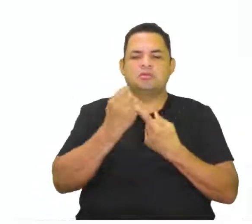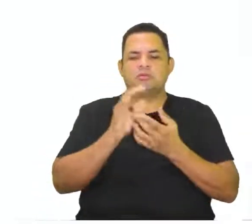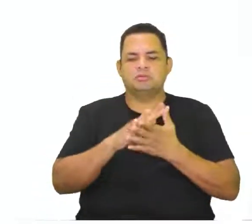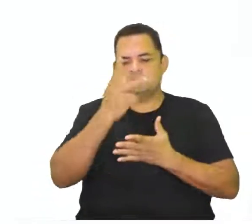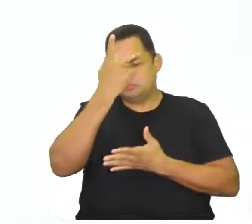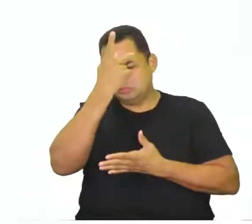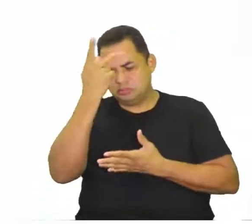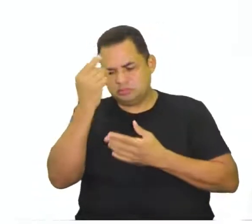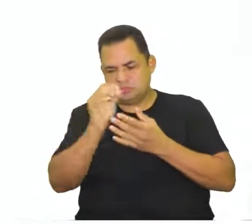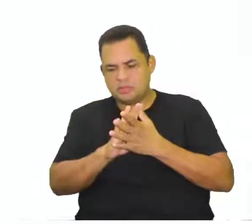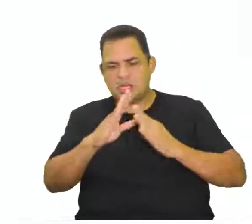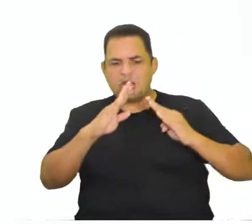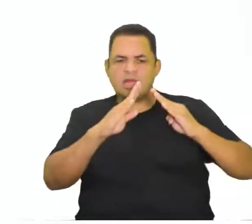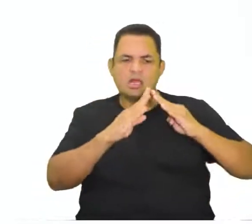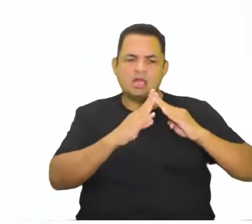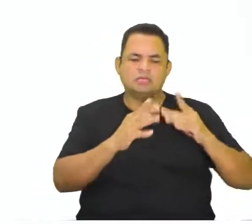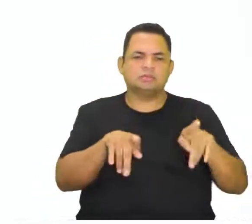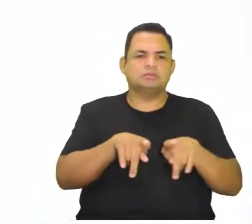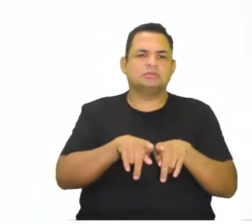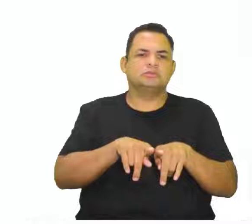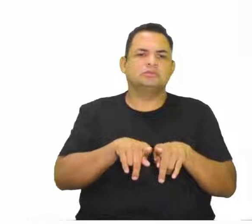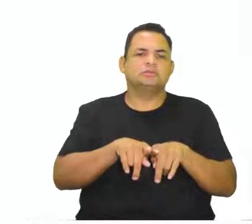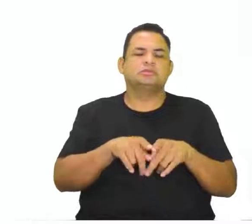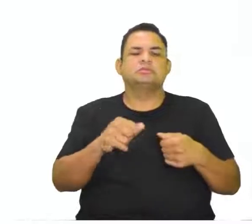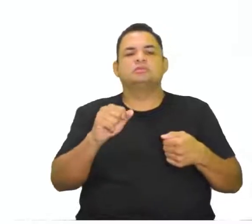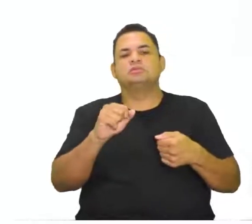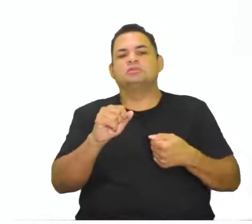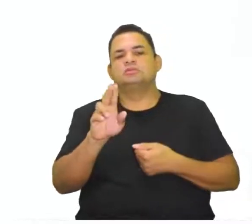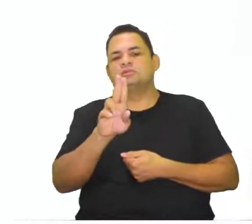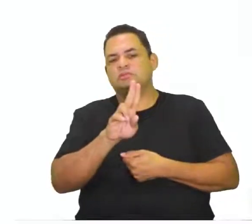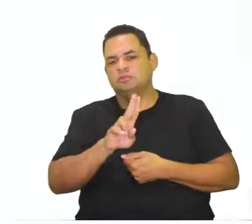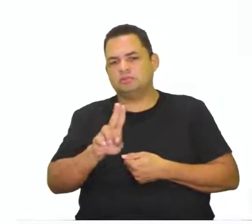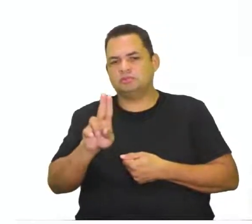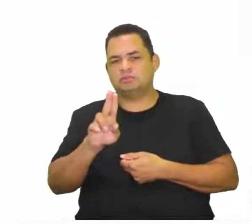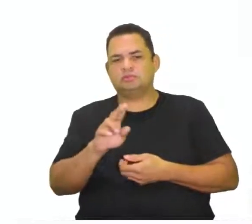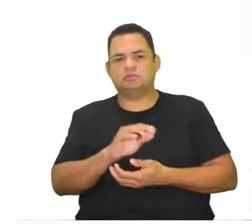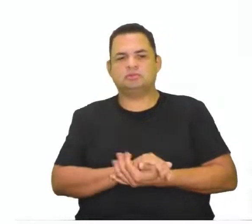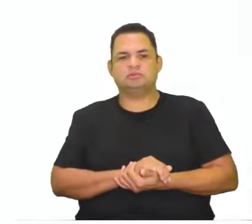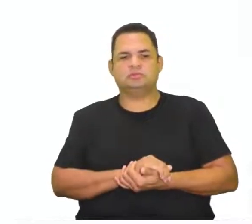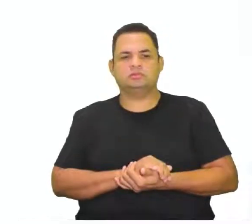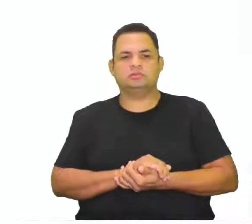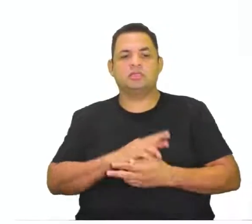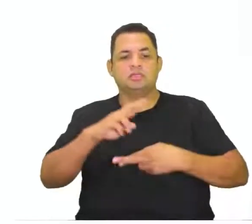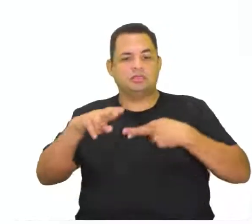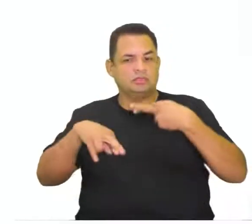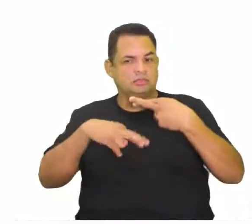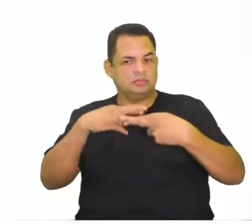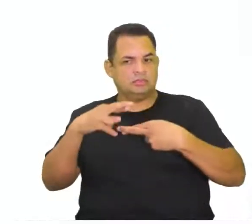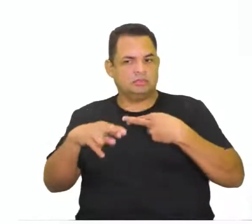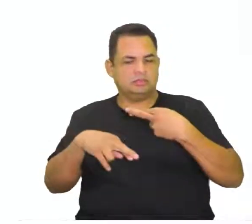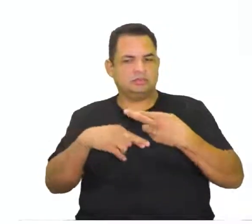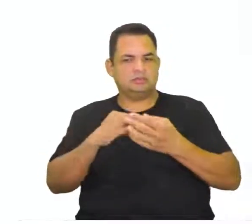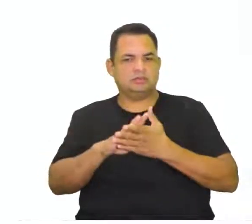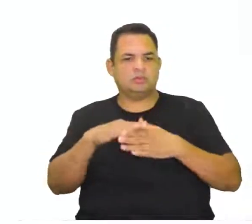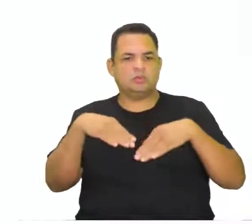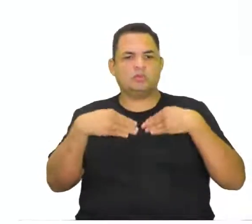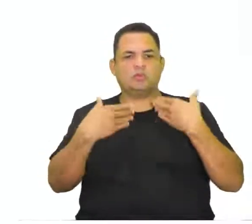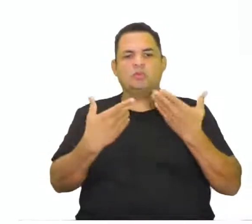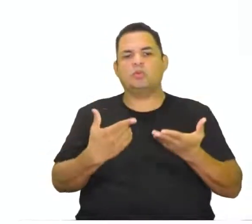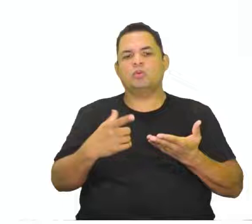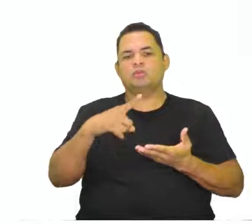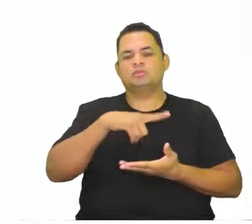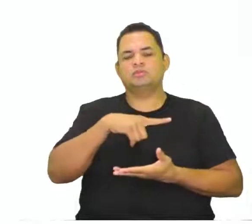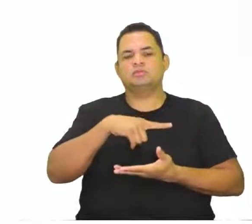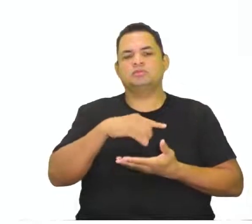dos seus quintais, das suas casas, também fazem uso dela. E a reciclagem, que é quando a gente tem